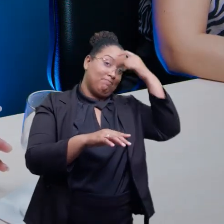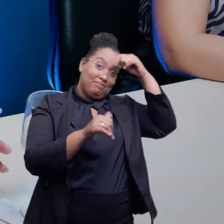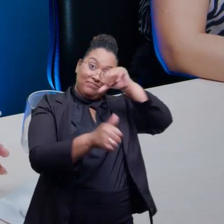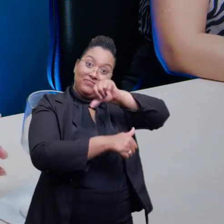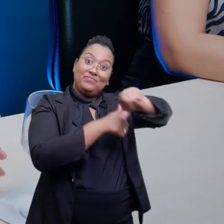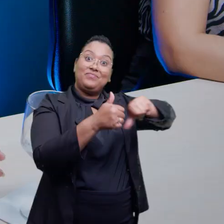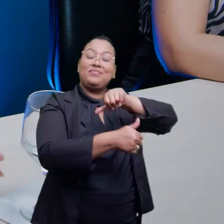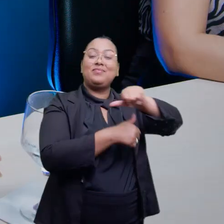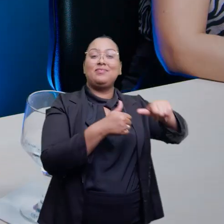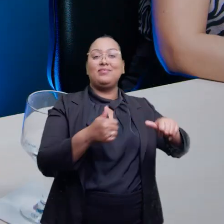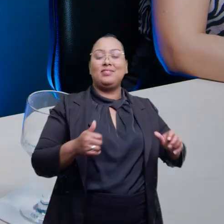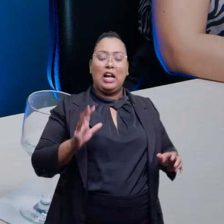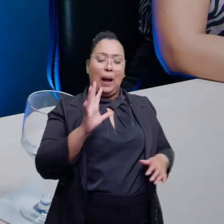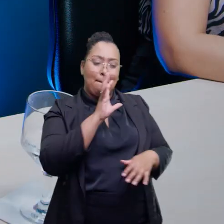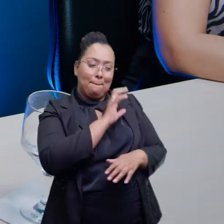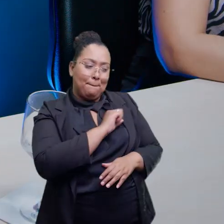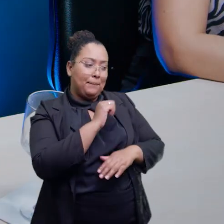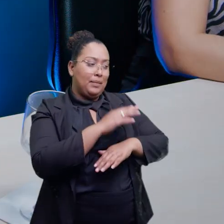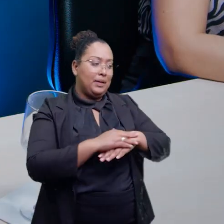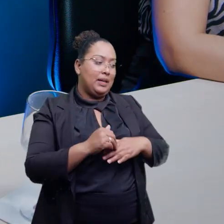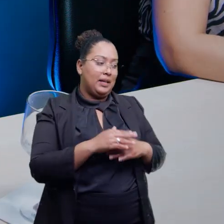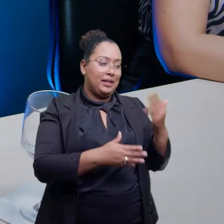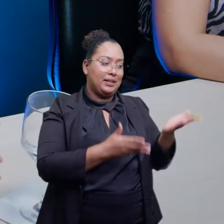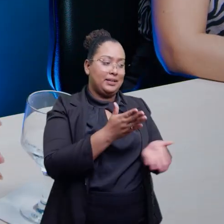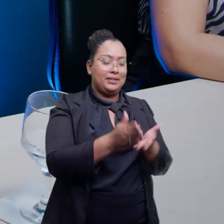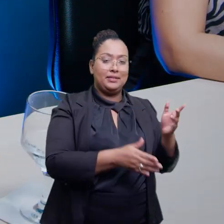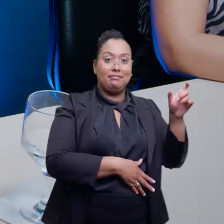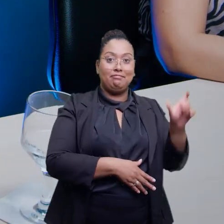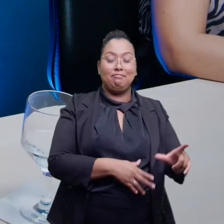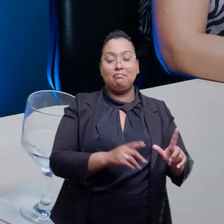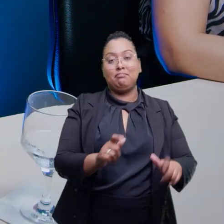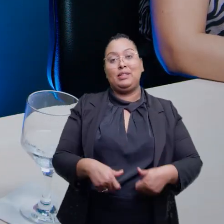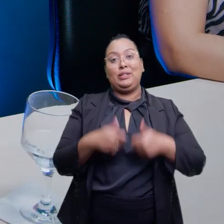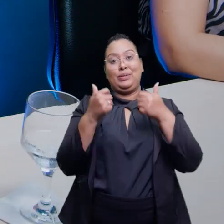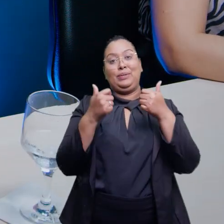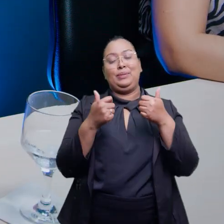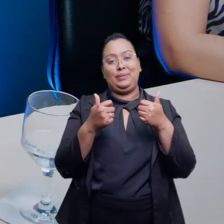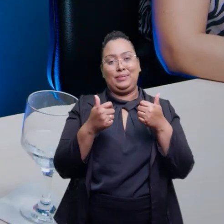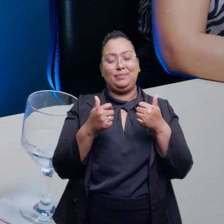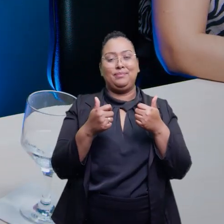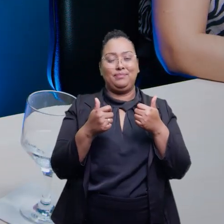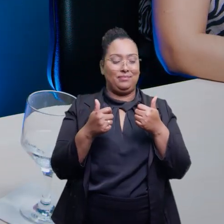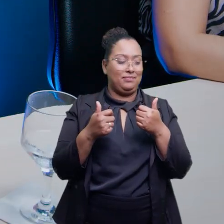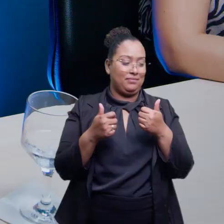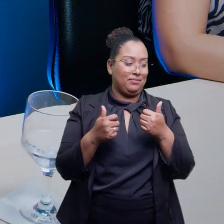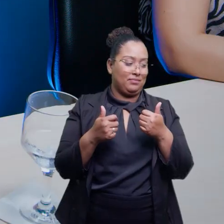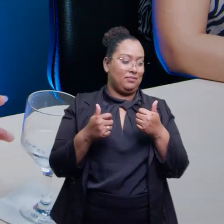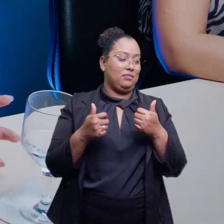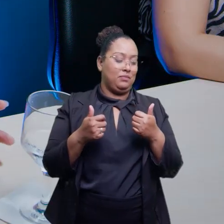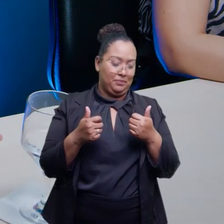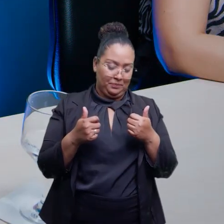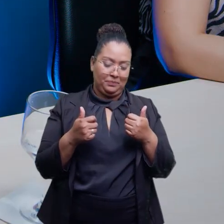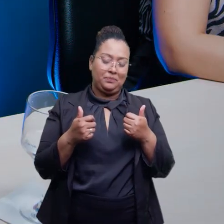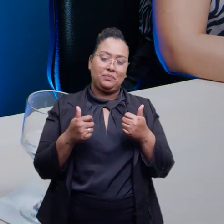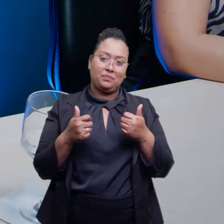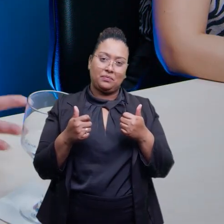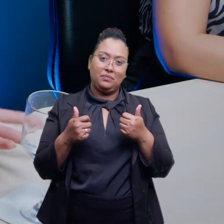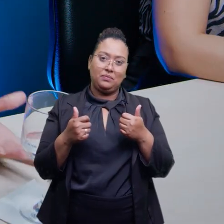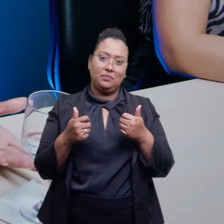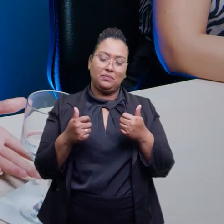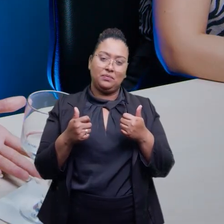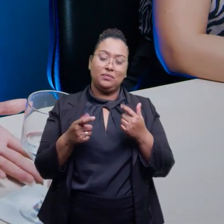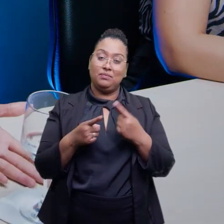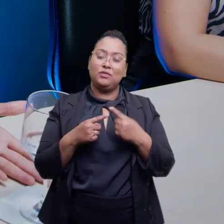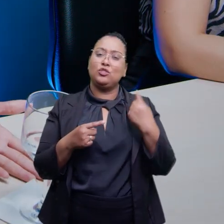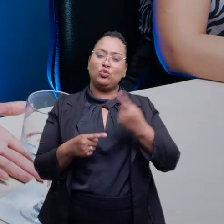educação, com amor, carinho, a ser uma pessoa melhor. Que a gente tem uma ideia, só que as